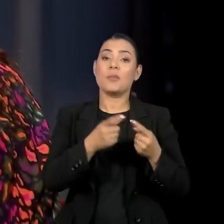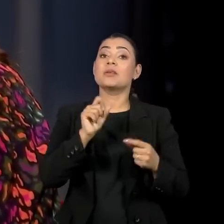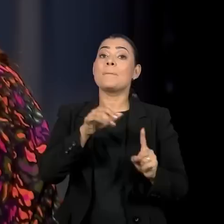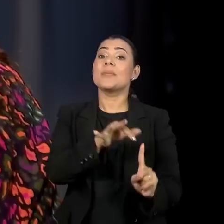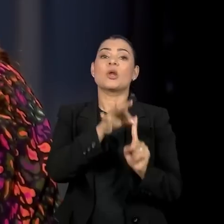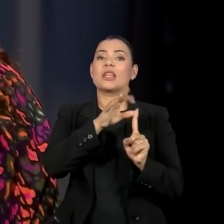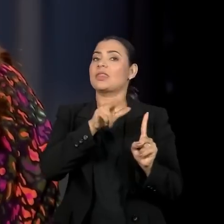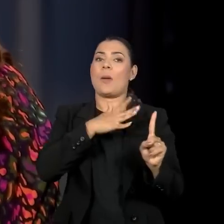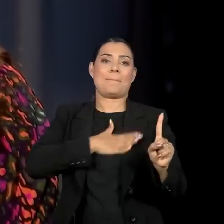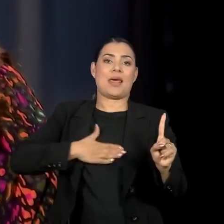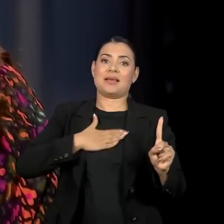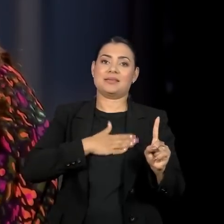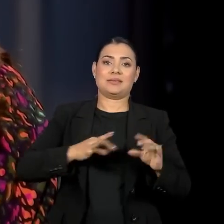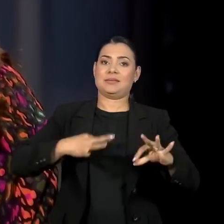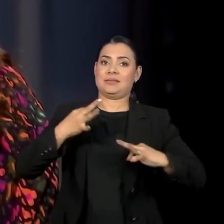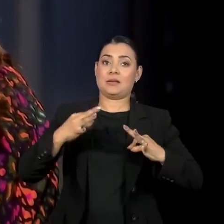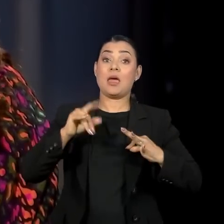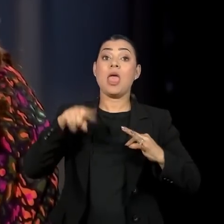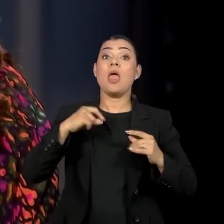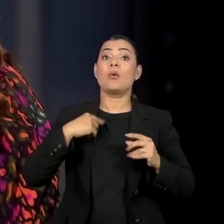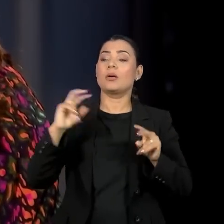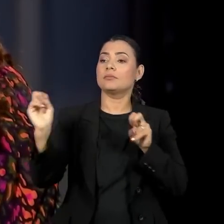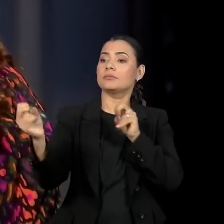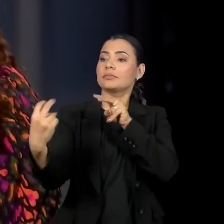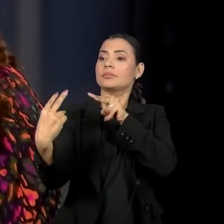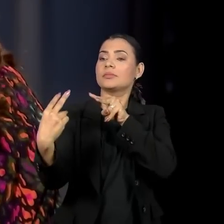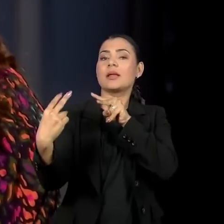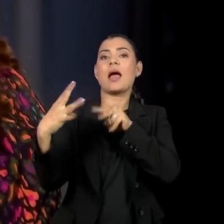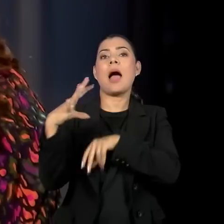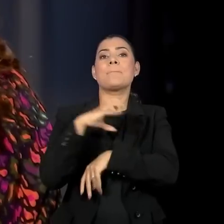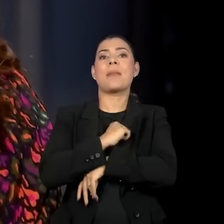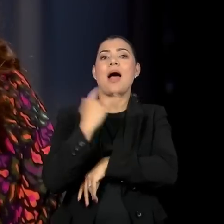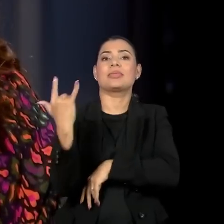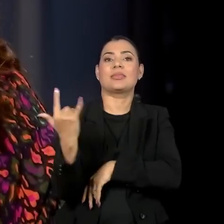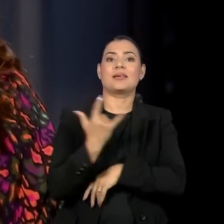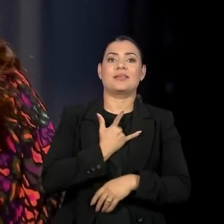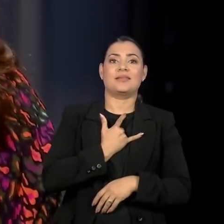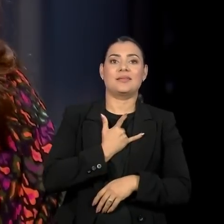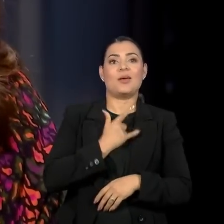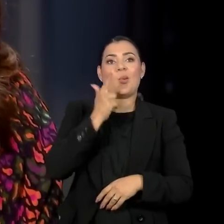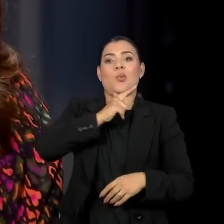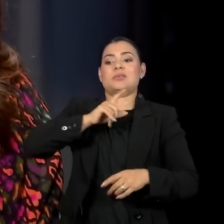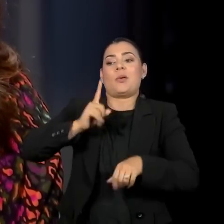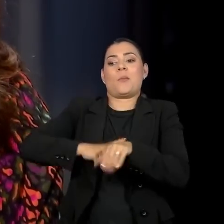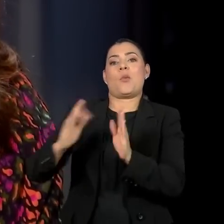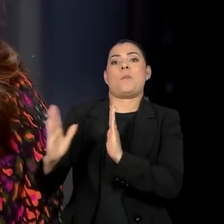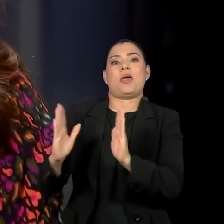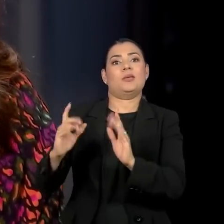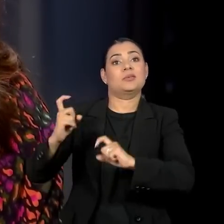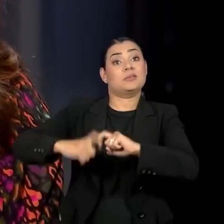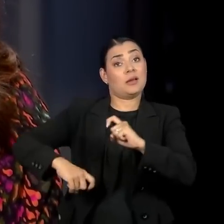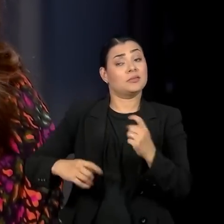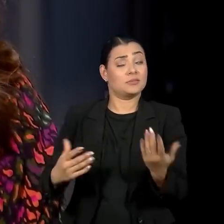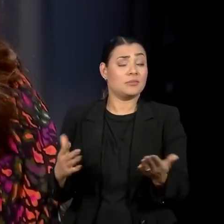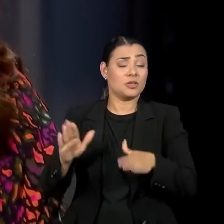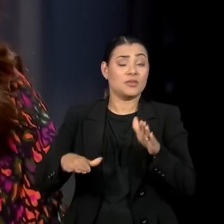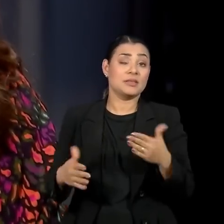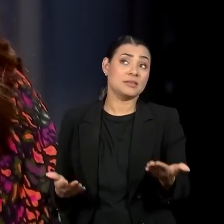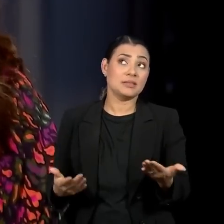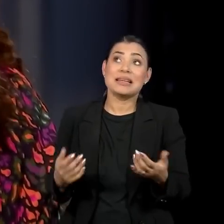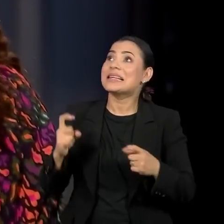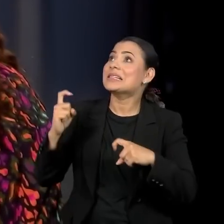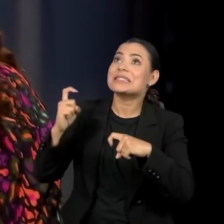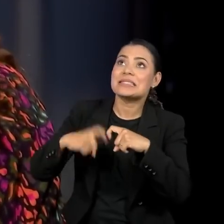prioridade não é o prazer, é ali que eu me sinto amada, olhada pelo meu parceiro, minha parceira, né? Então, o sexo não